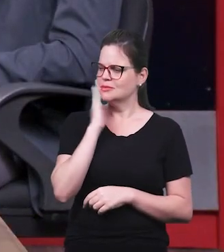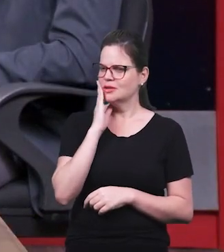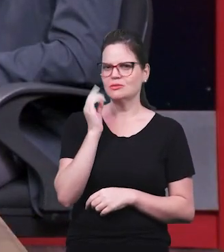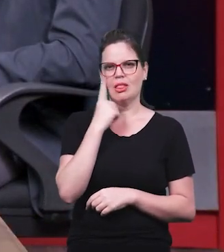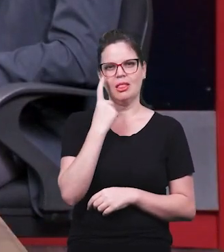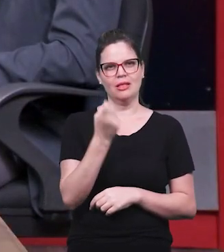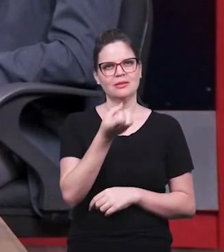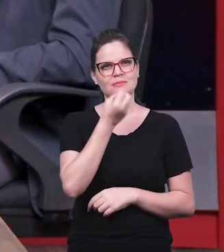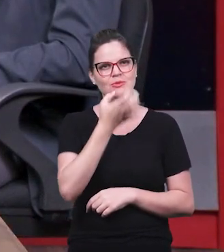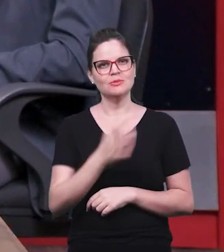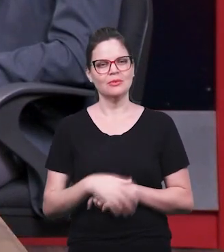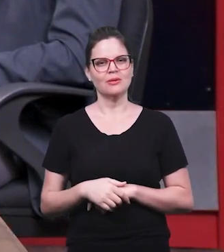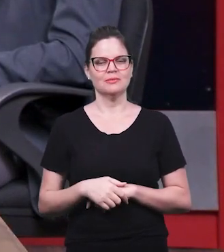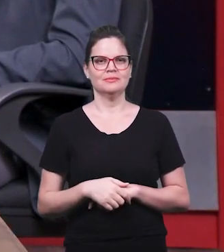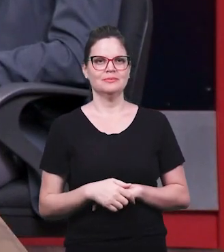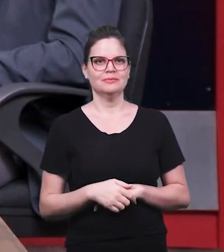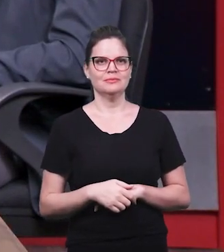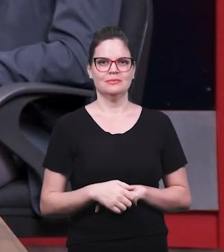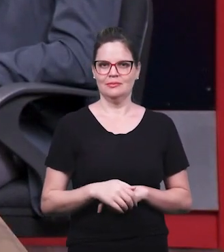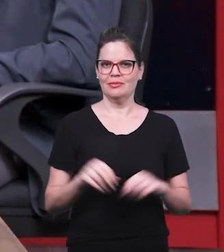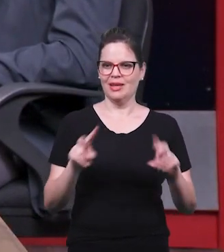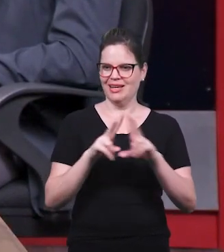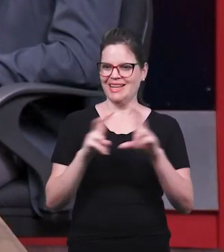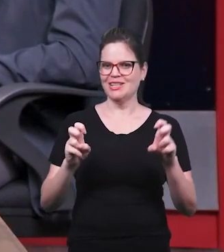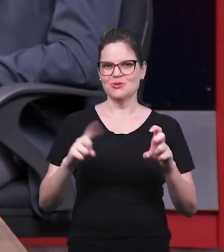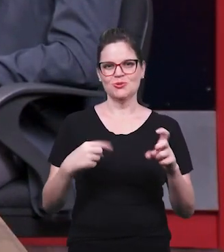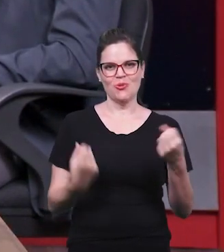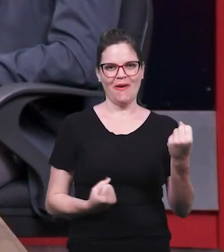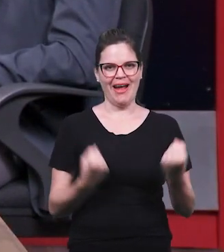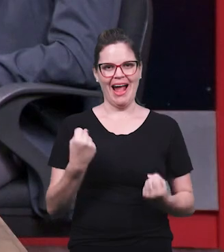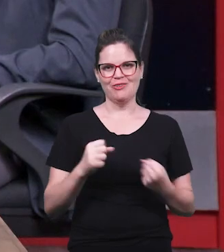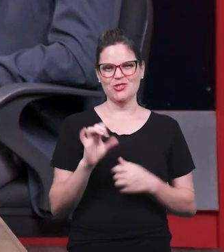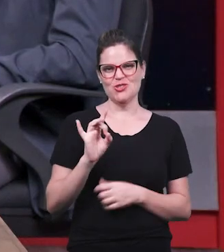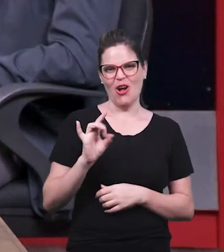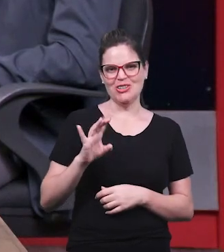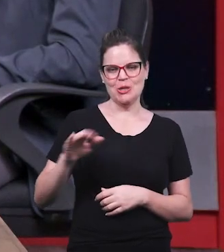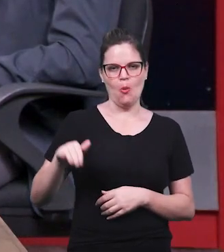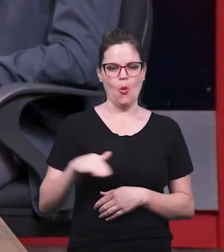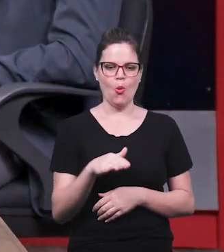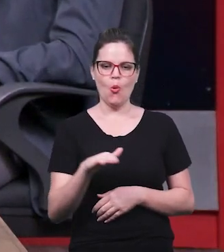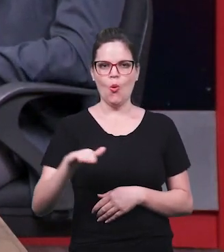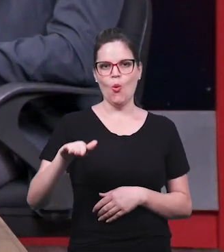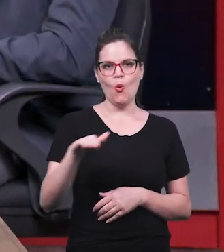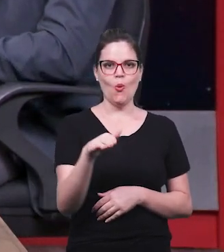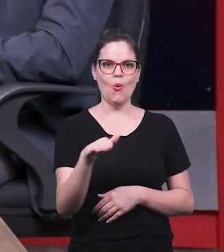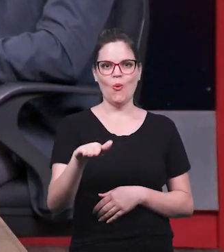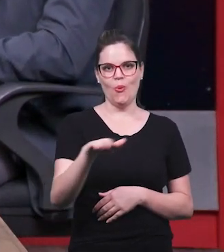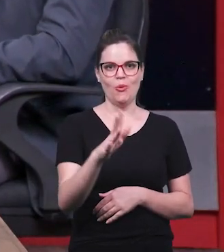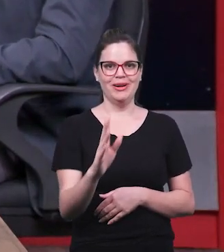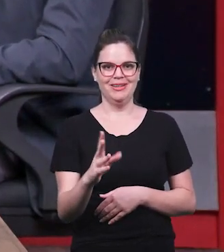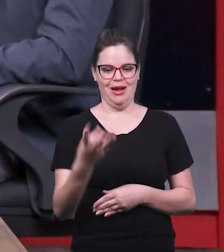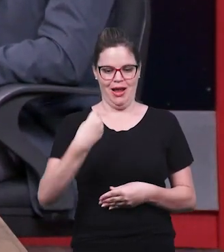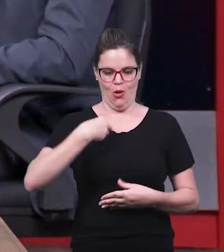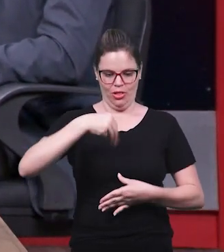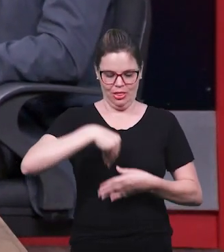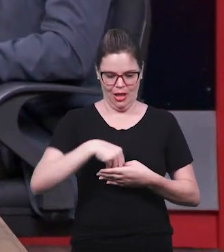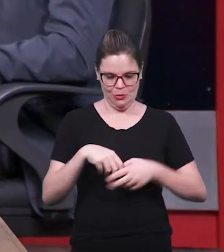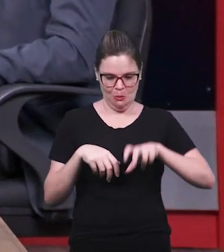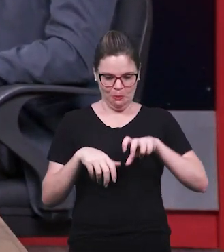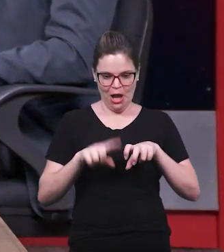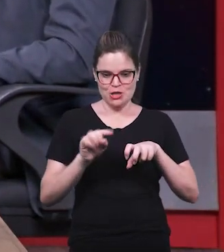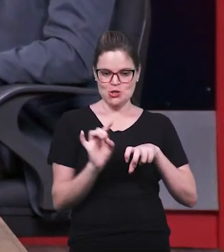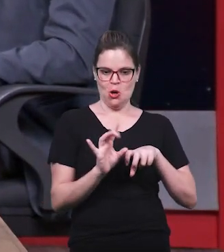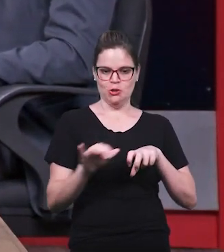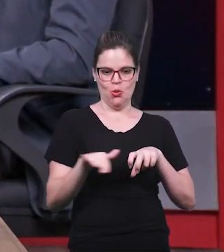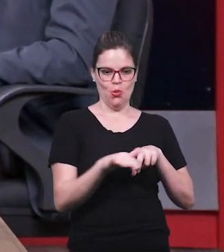né? Essa questão dos carros autônomos, assim, os carros que auxiliam. Hoje em dia, a robótica está muito presente,